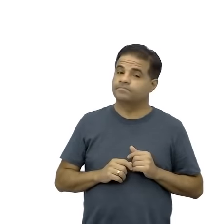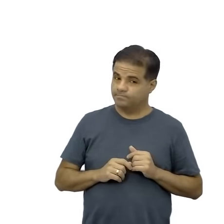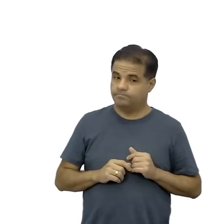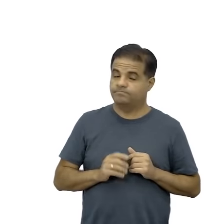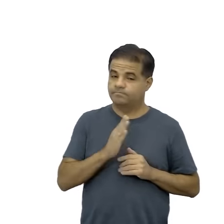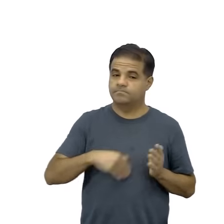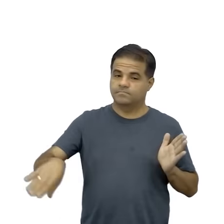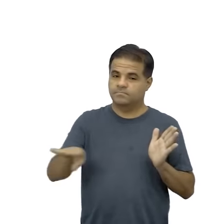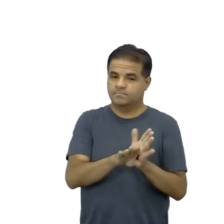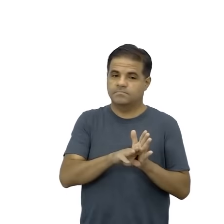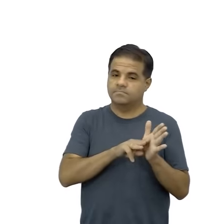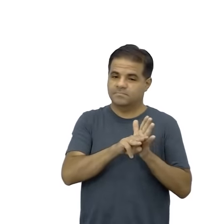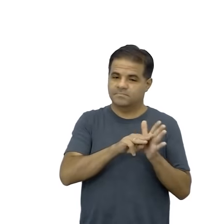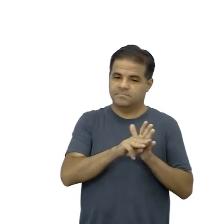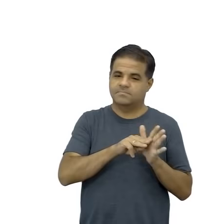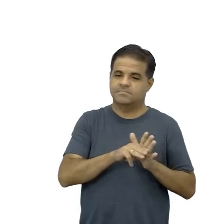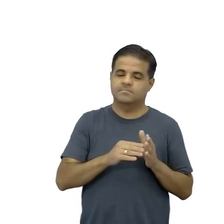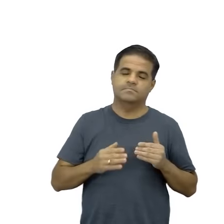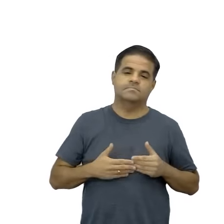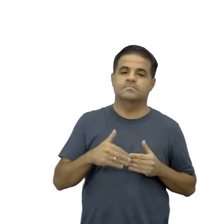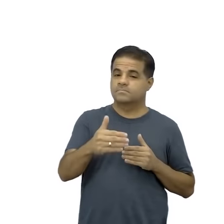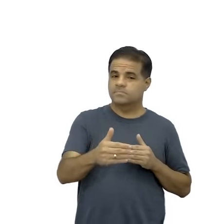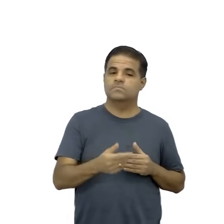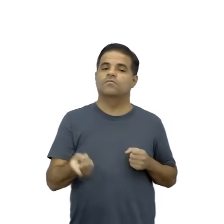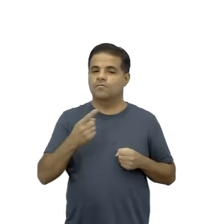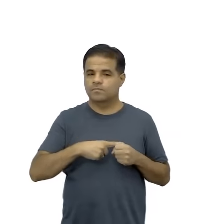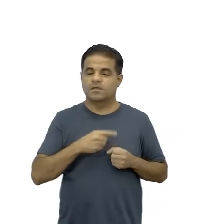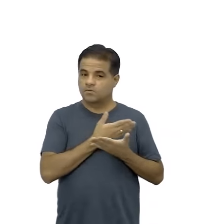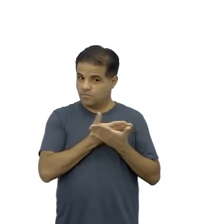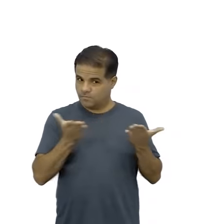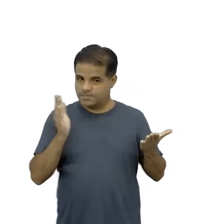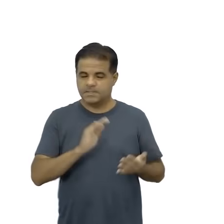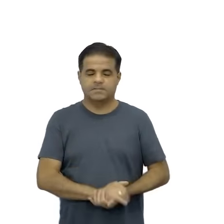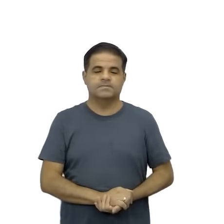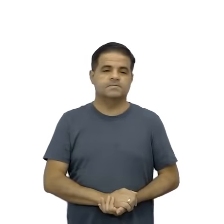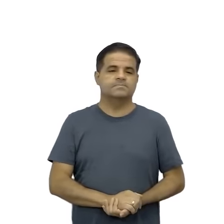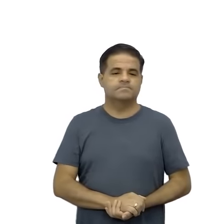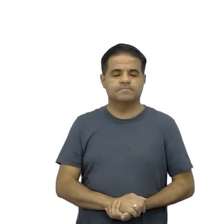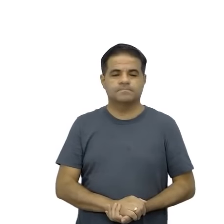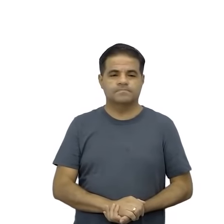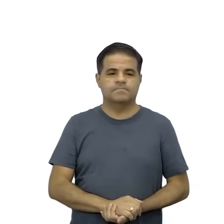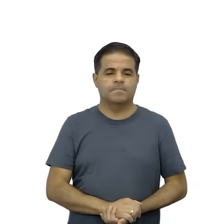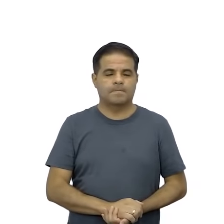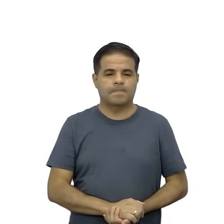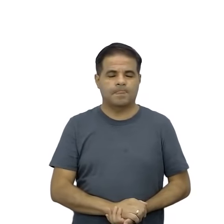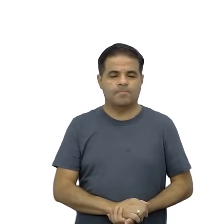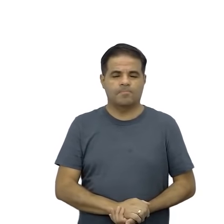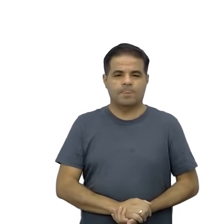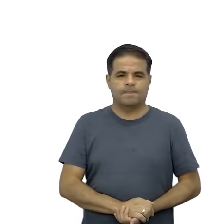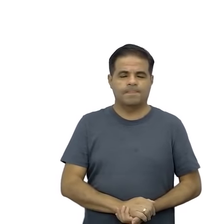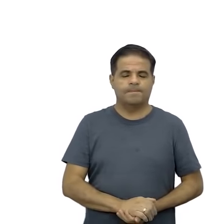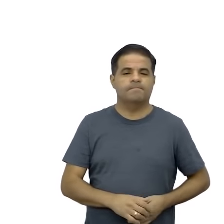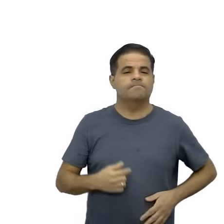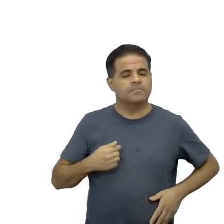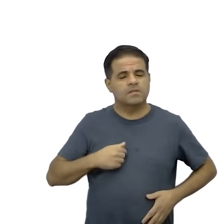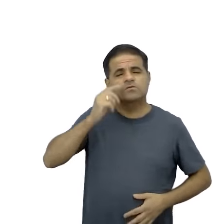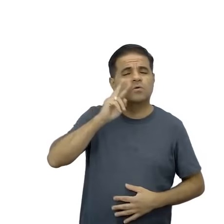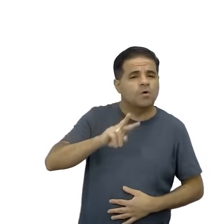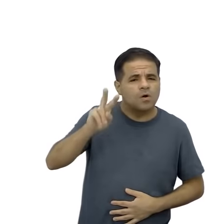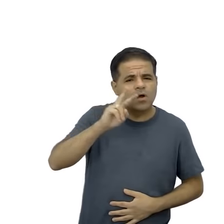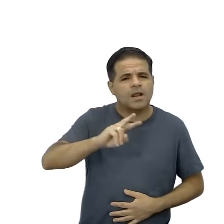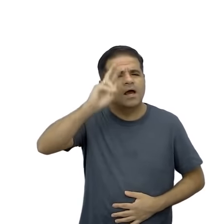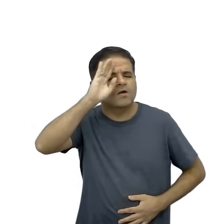chegar nas metodologias, eu vou retomar aqui com vocês, tá bom? Então, esse olhar que eu imagino, aí eu